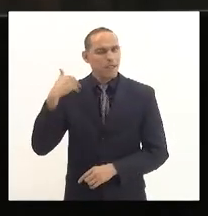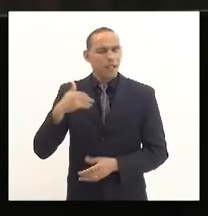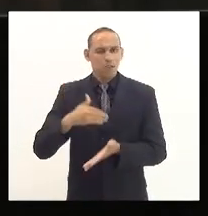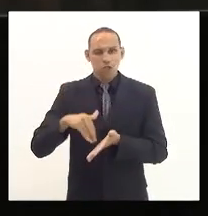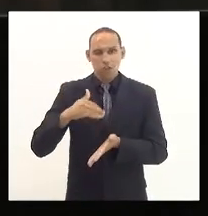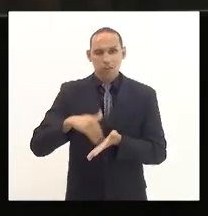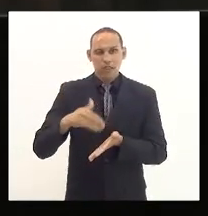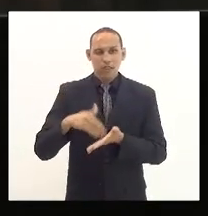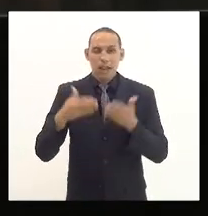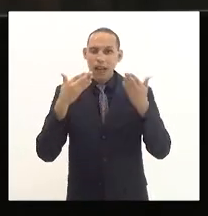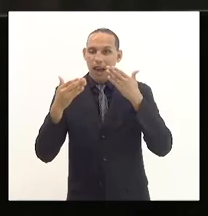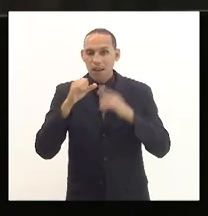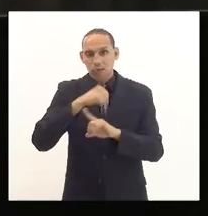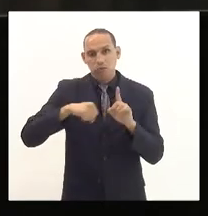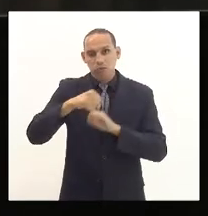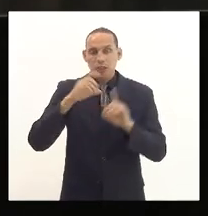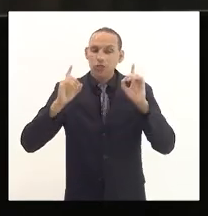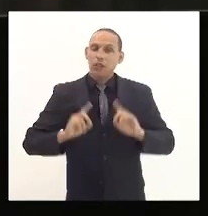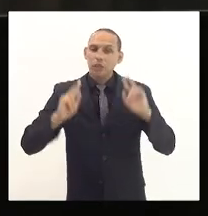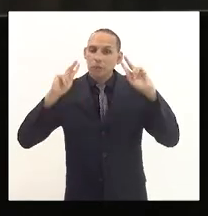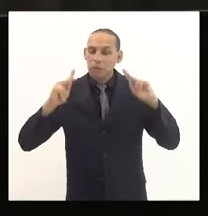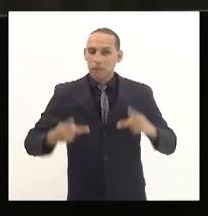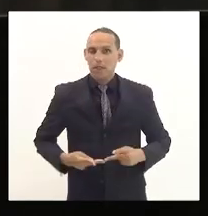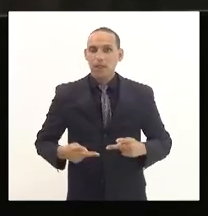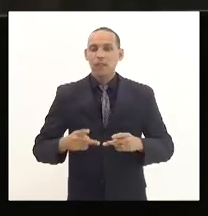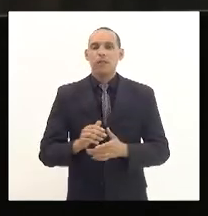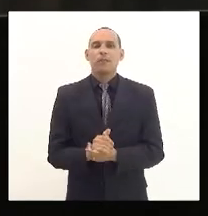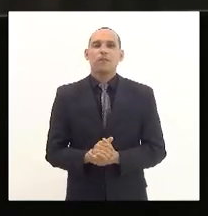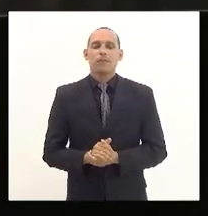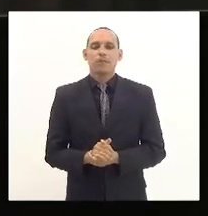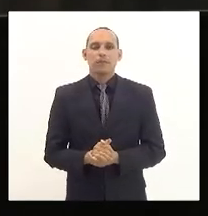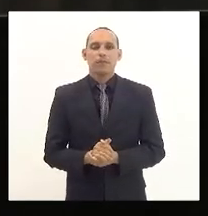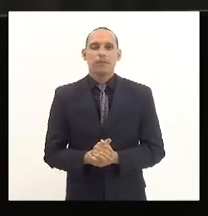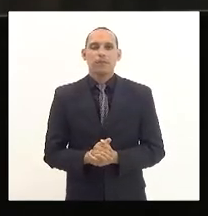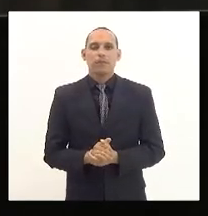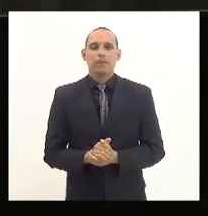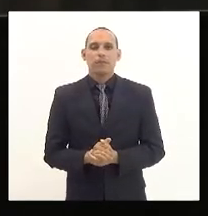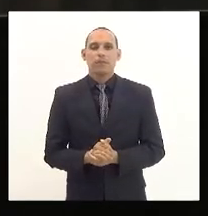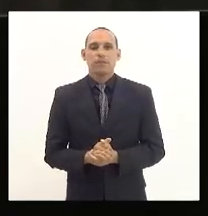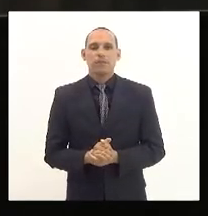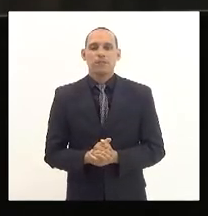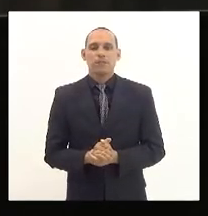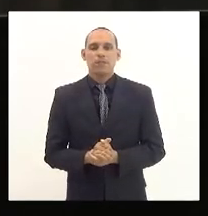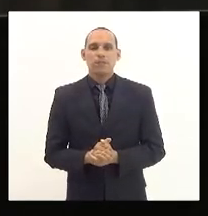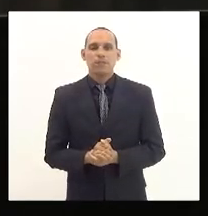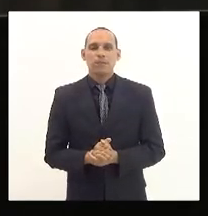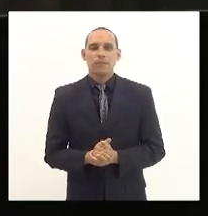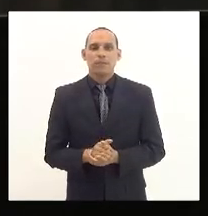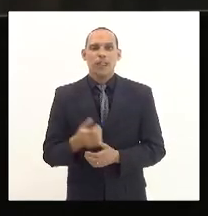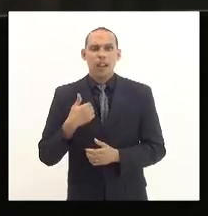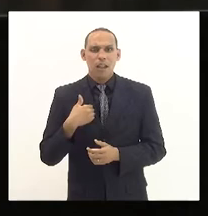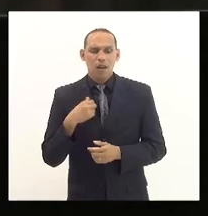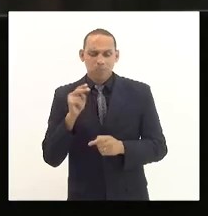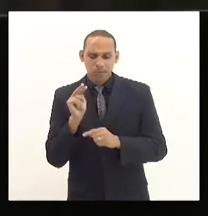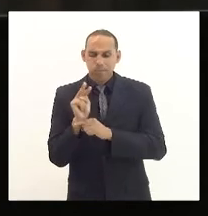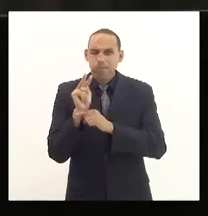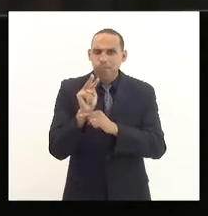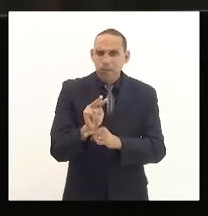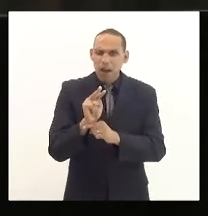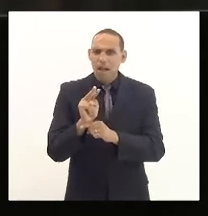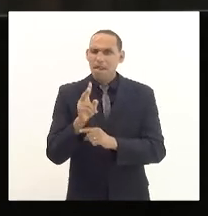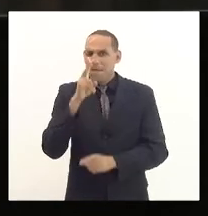como Secretária de Assistência Social e direitos humanos do município do Rio o app além de ser uma defensora árdua do